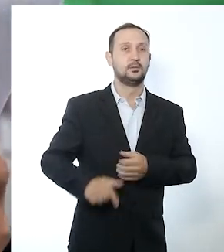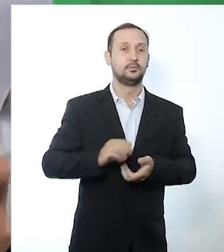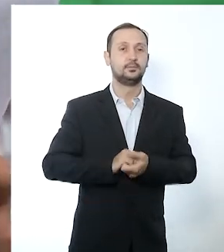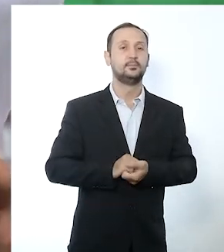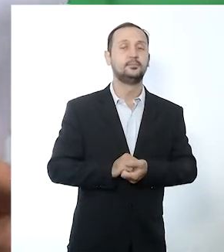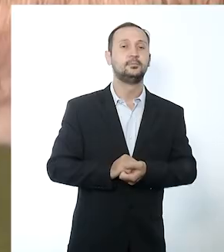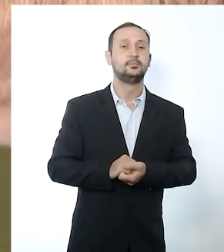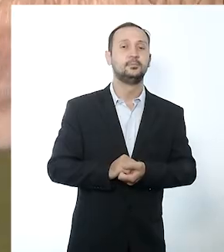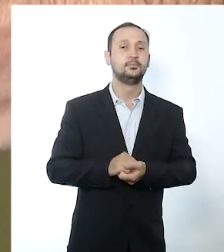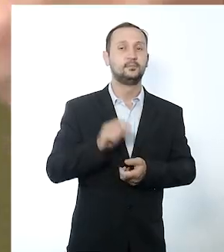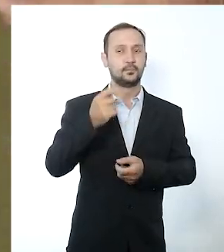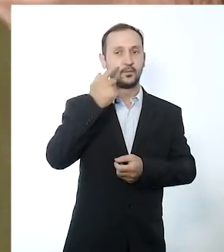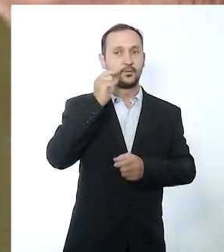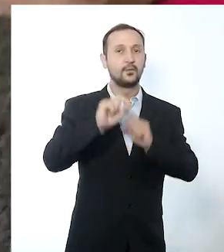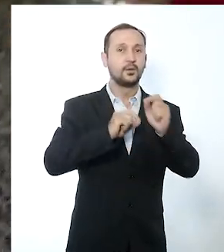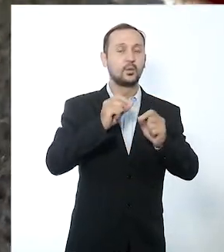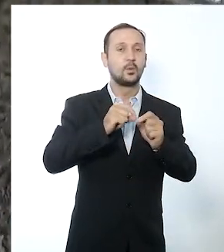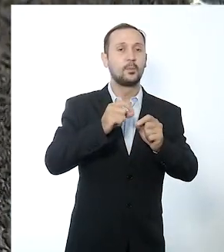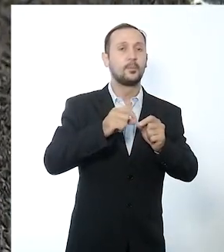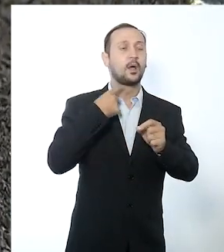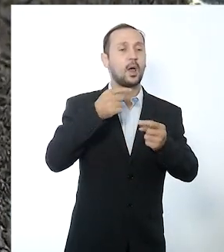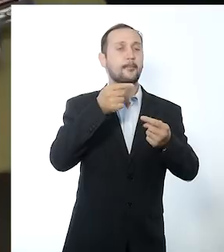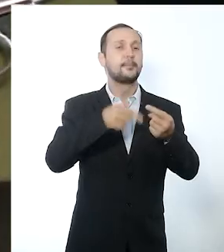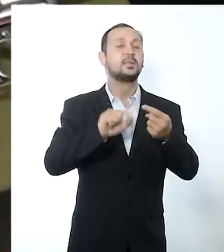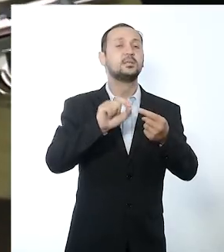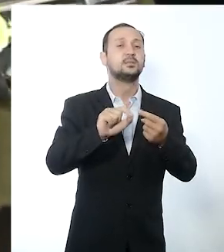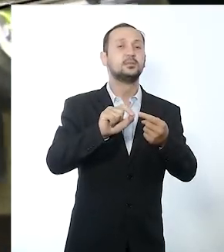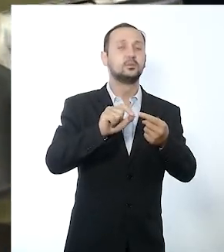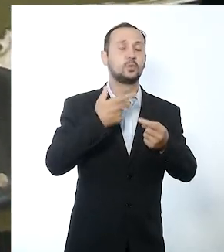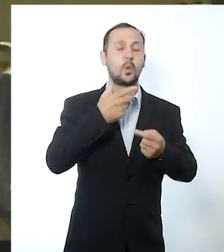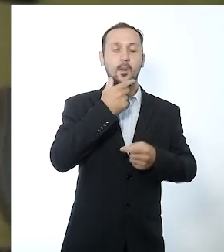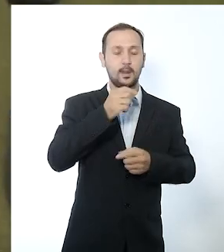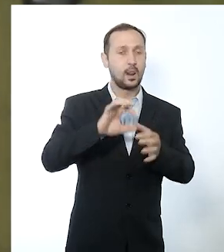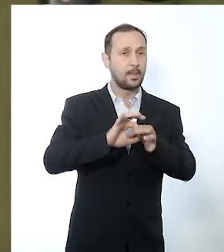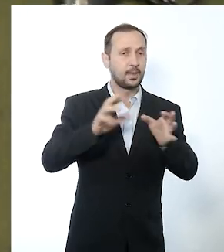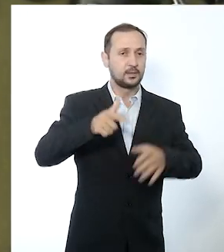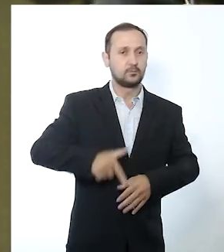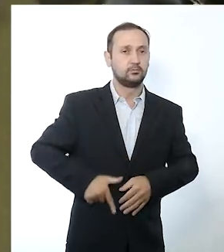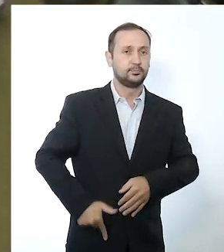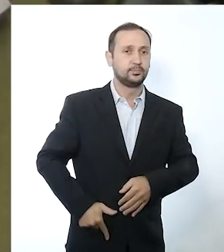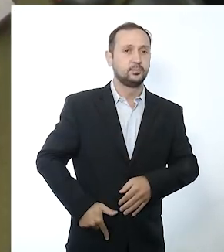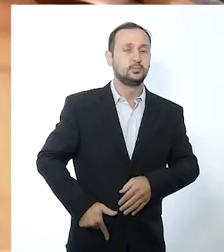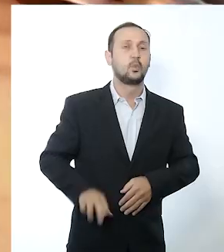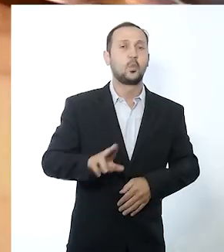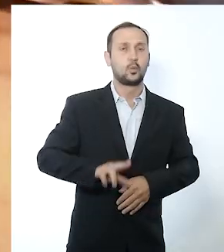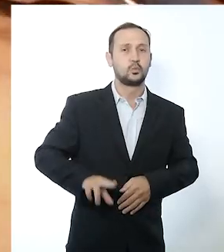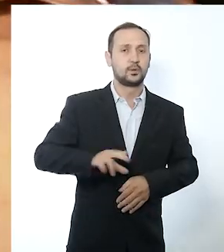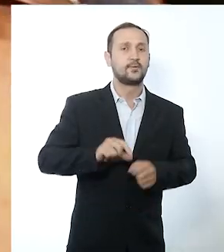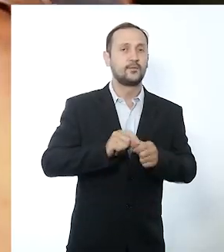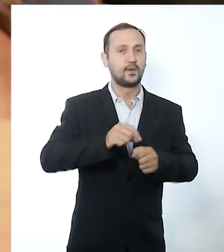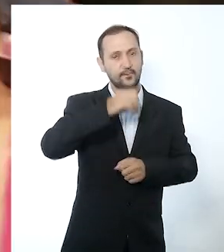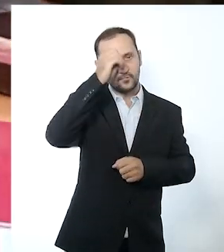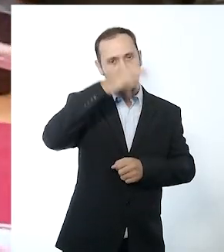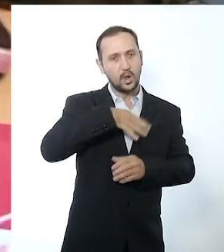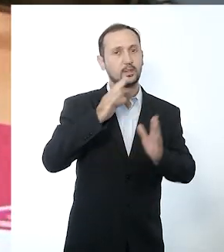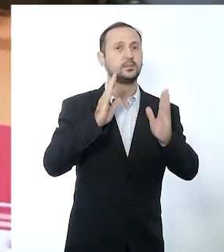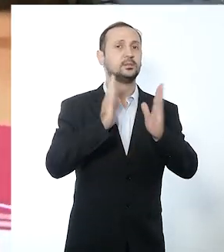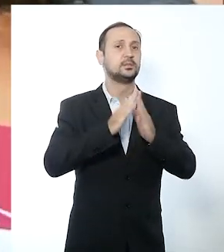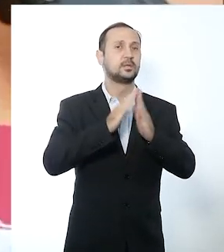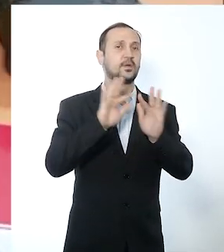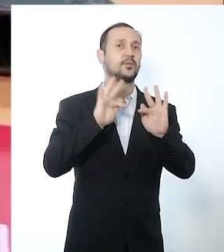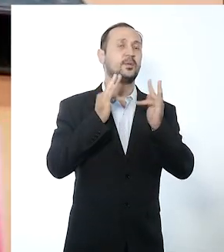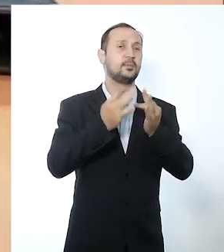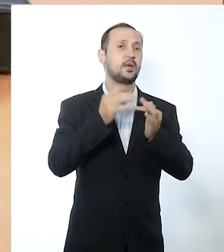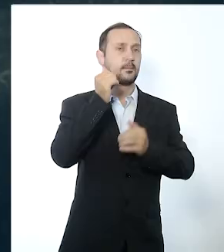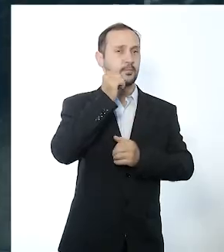do PSDB, se prevê a suspensão ou restrição do porte de arma aos indivíduos que praticam violência doméstica e